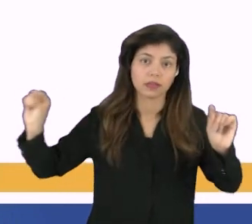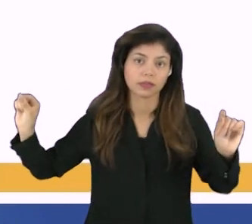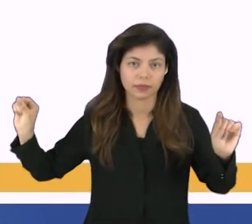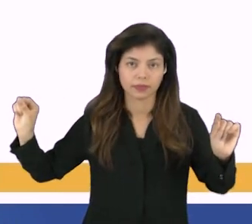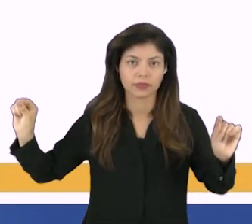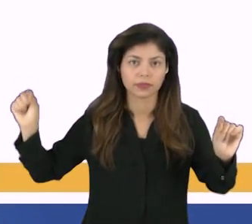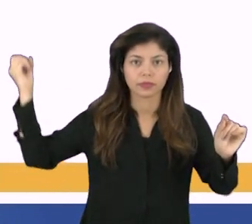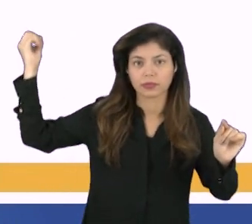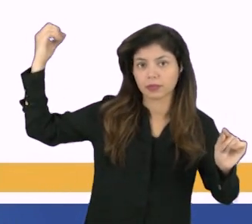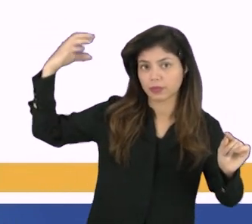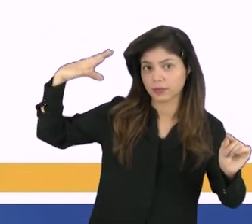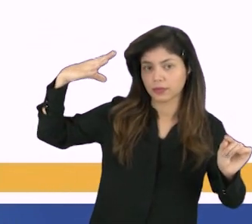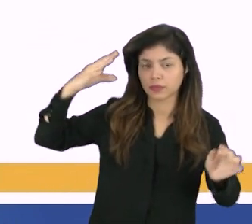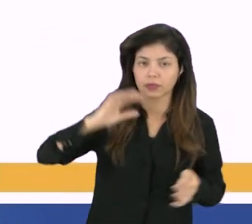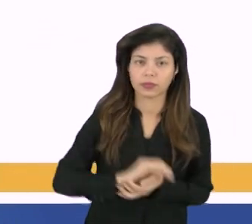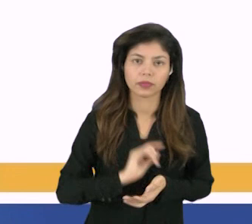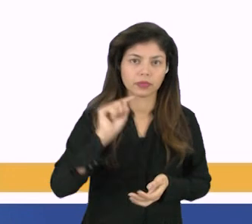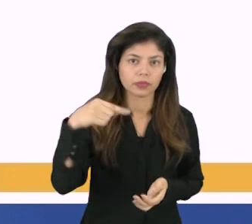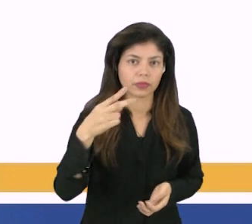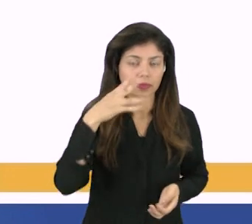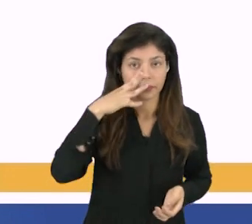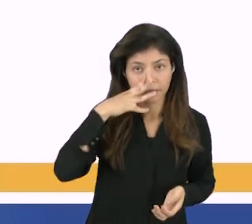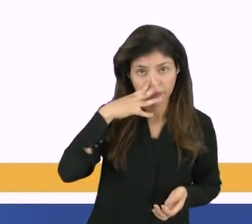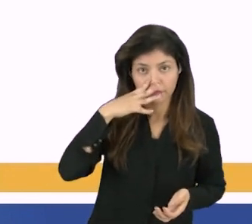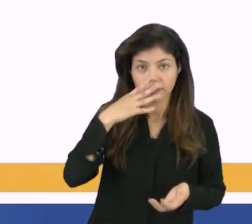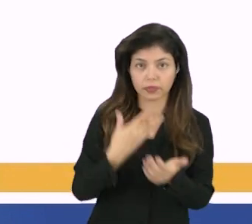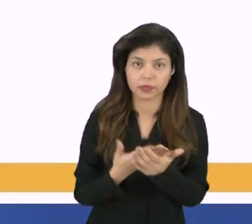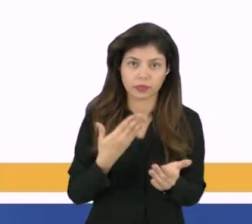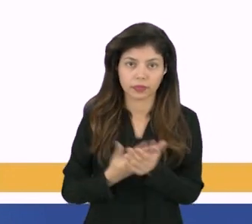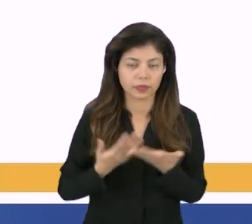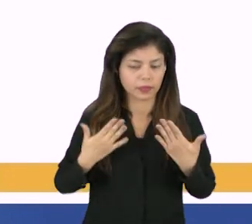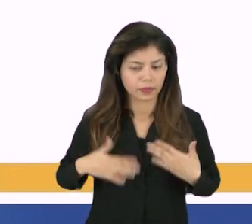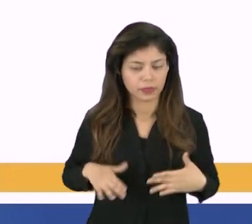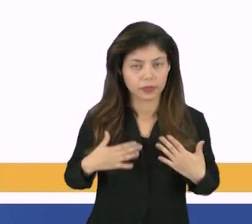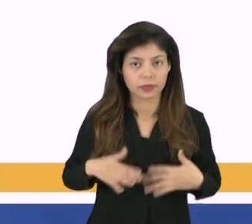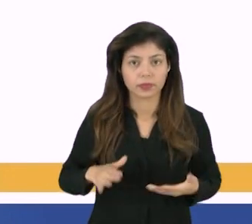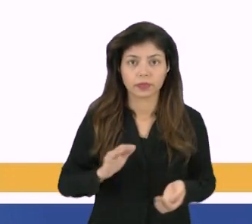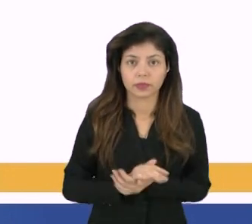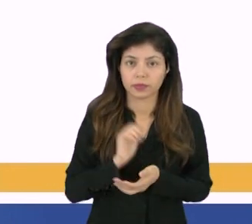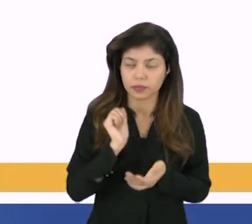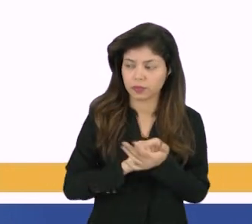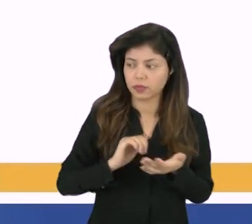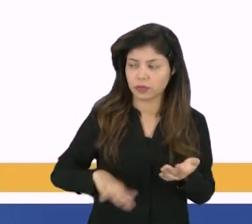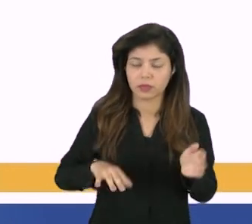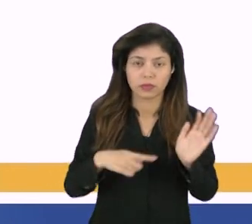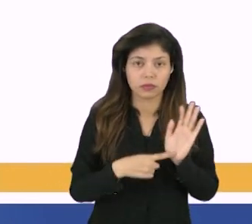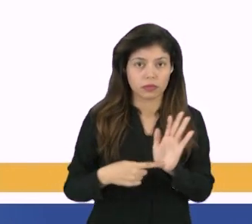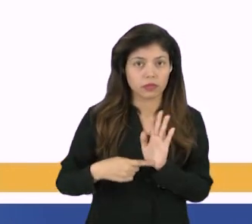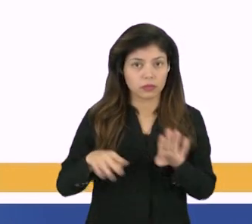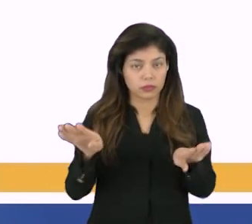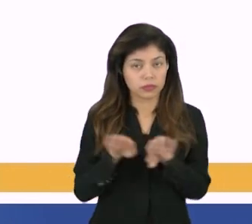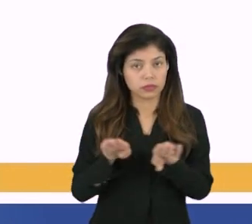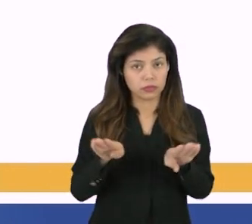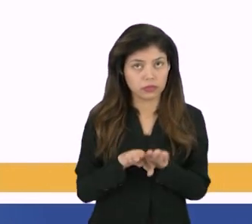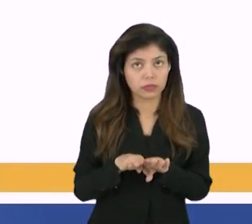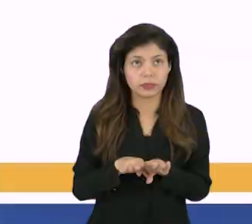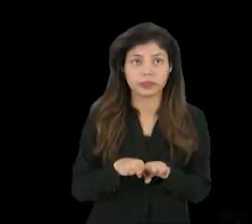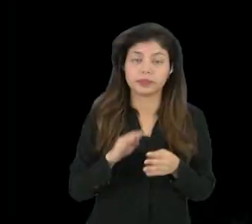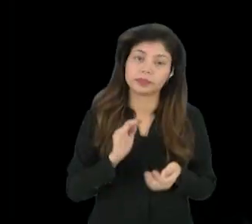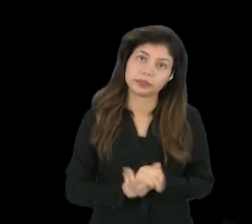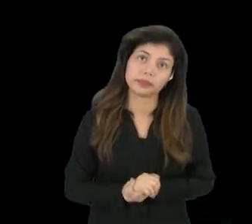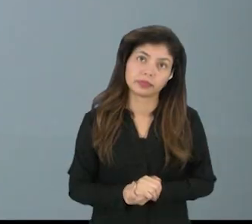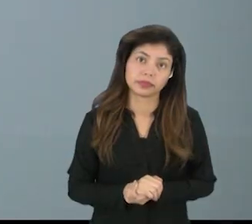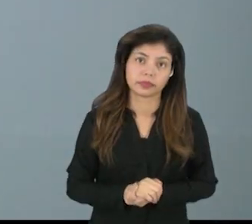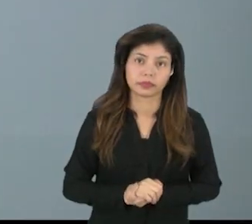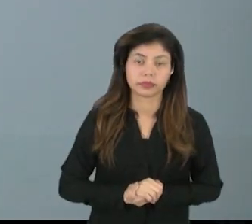retilínea da luz, tá? Depois aí você assiste a aula mais com calma, lê esse exercício. E é com isso, com esse exercício,